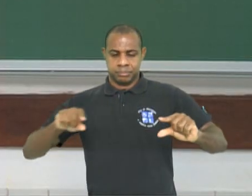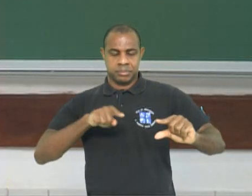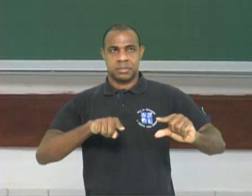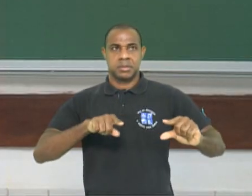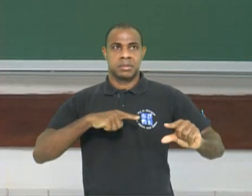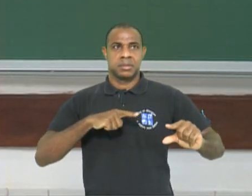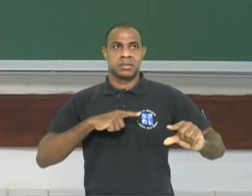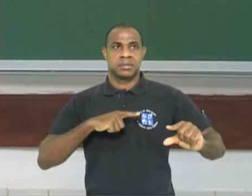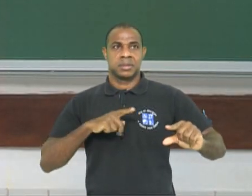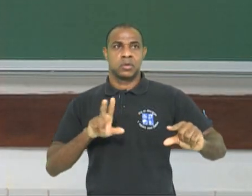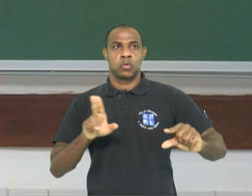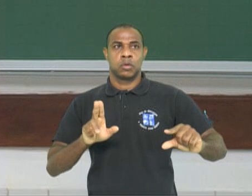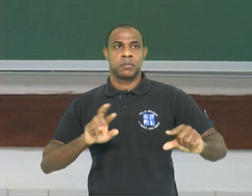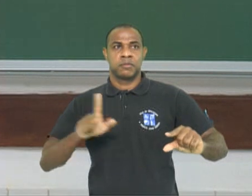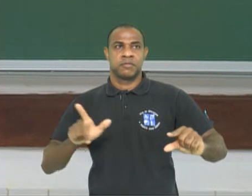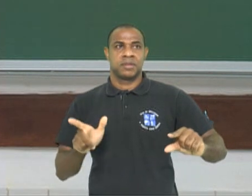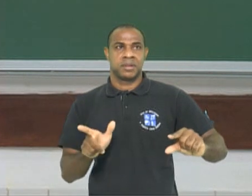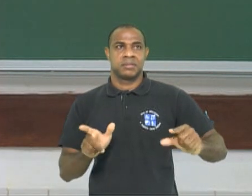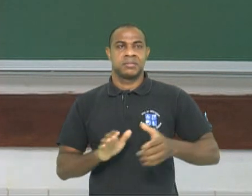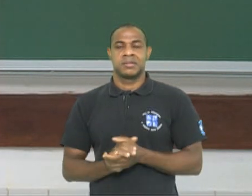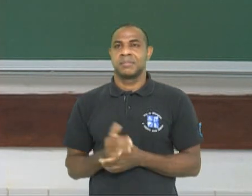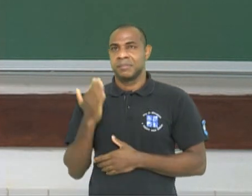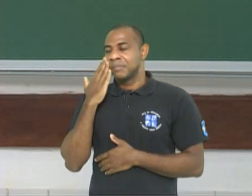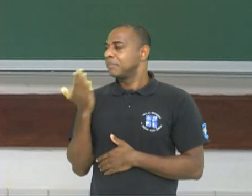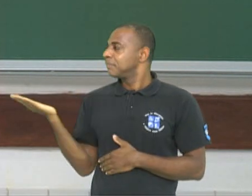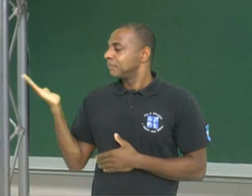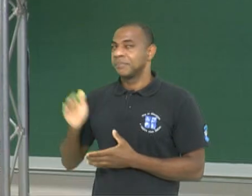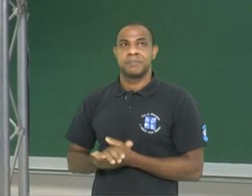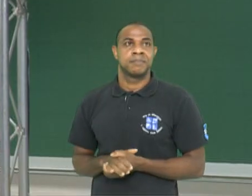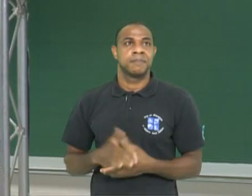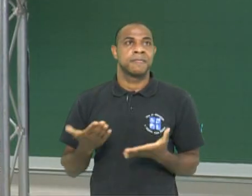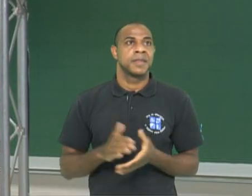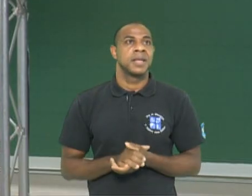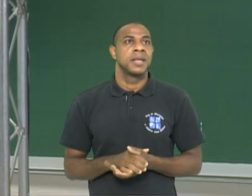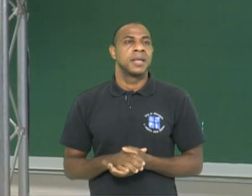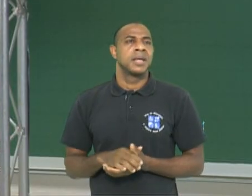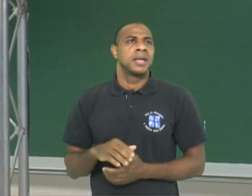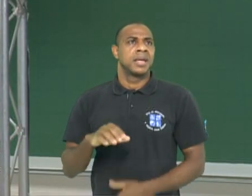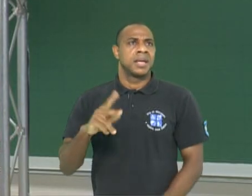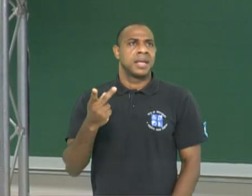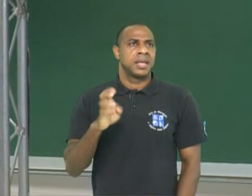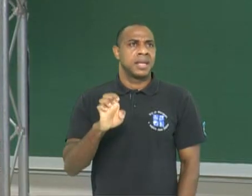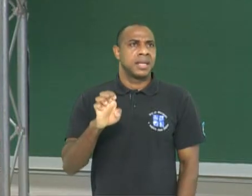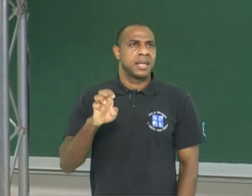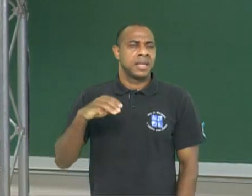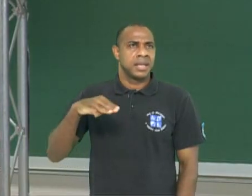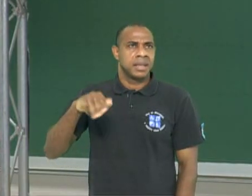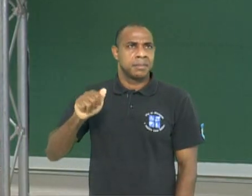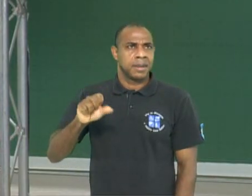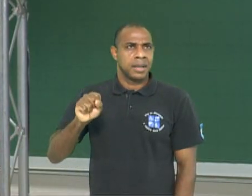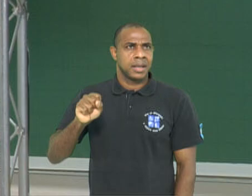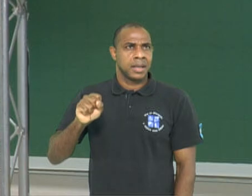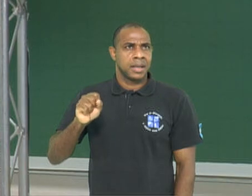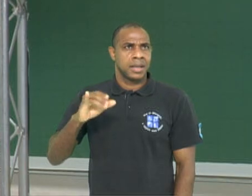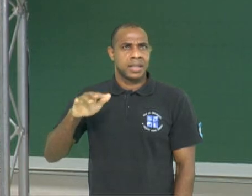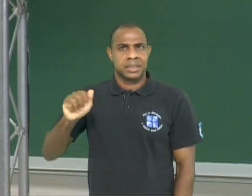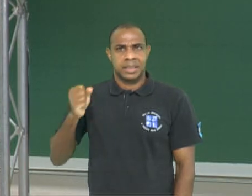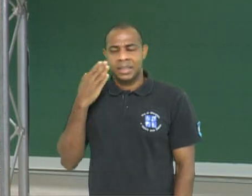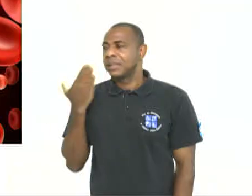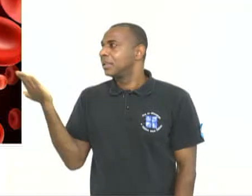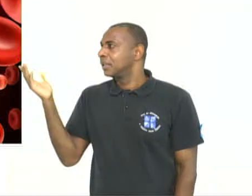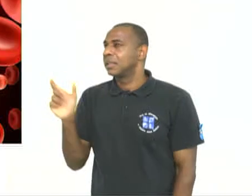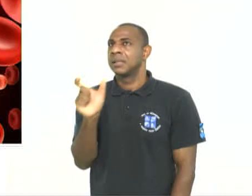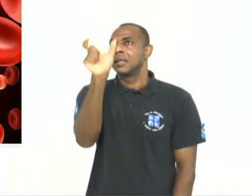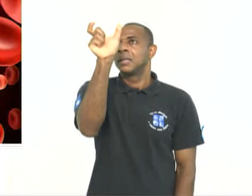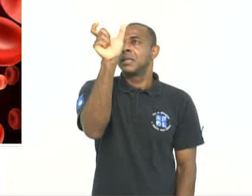os eritrócitos. Beleza. As hemácias, gente. O oxigênio nos animais vertebrados, tá,